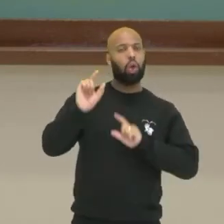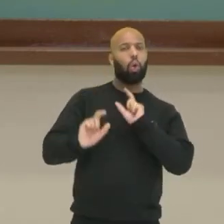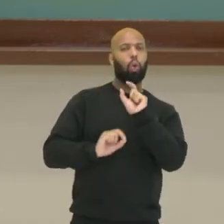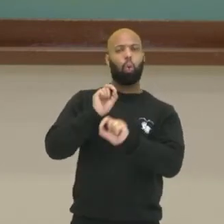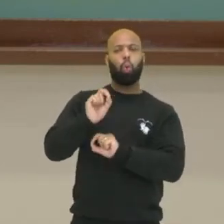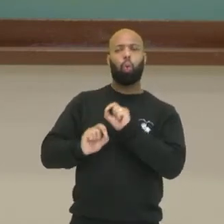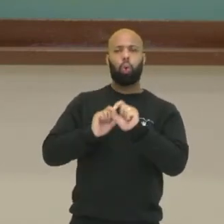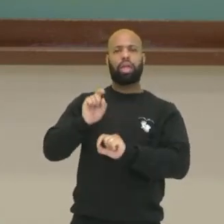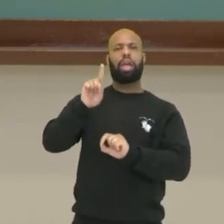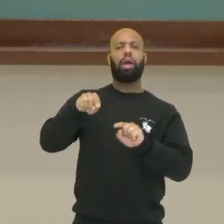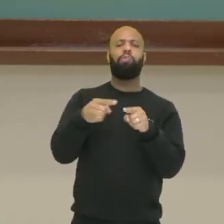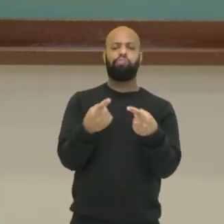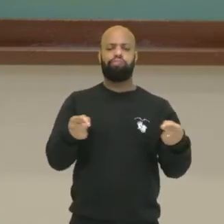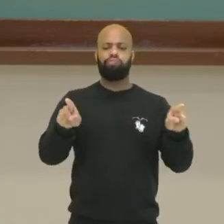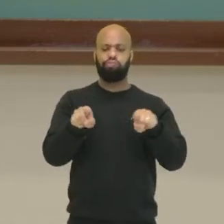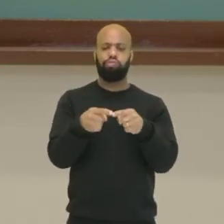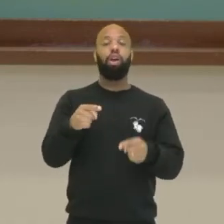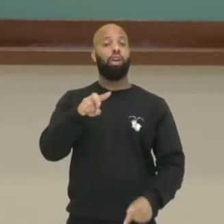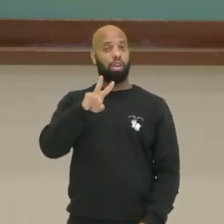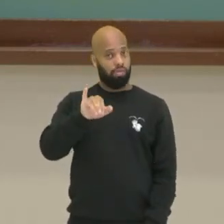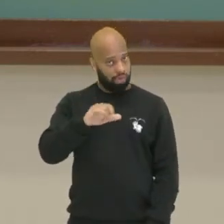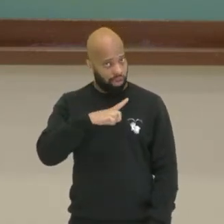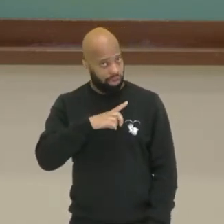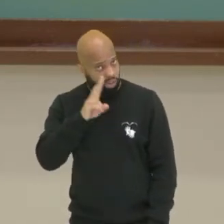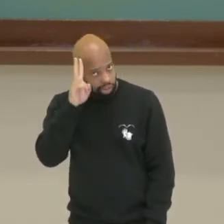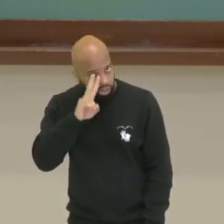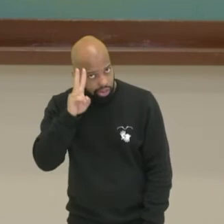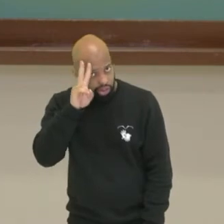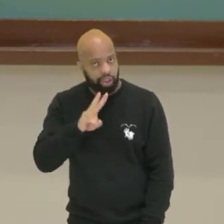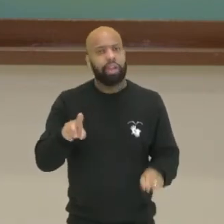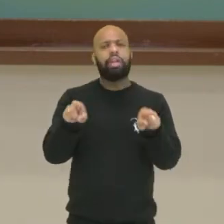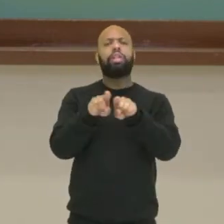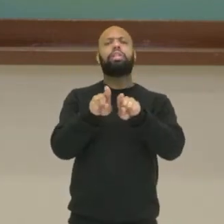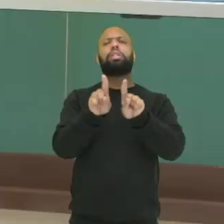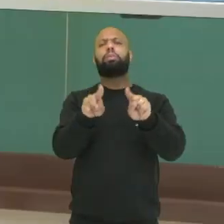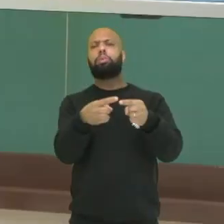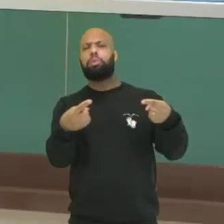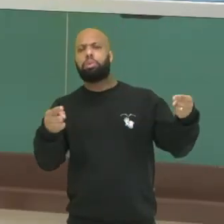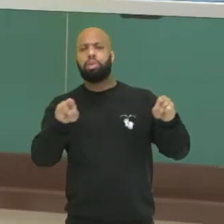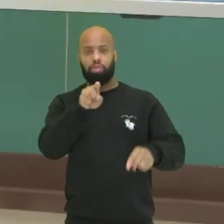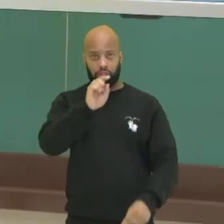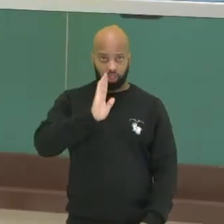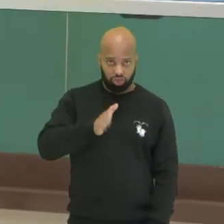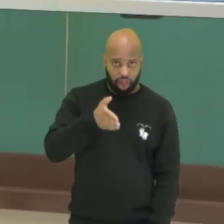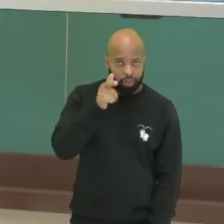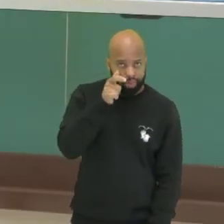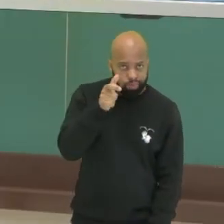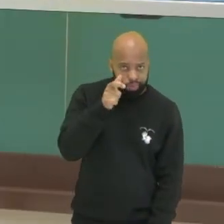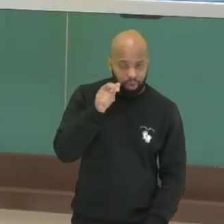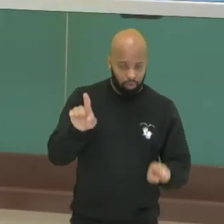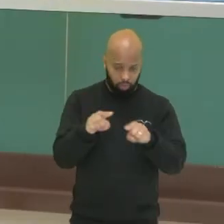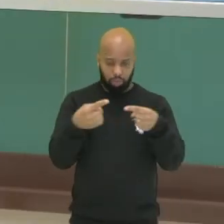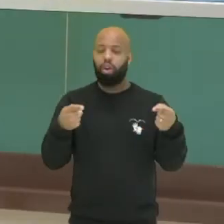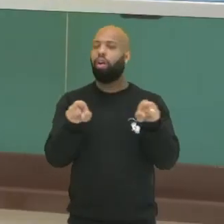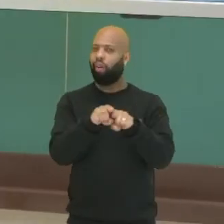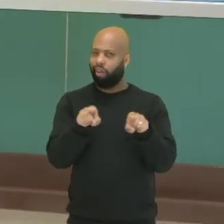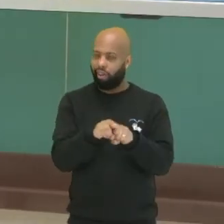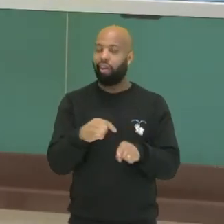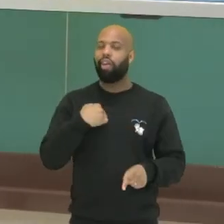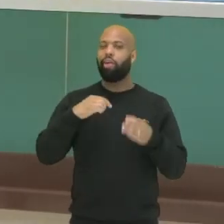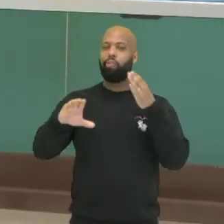compor, fazer parte desta história. E musicais? Você já assistiu musicais? Lembra que eu cantei